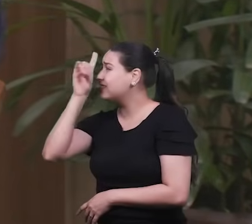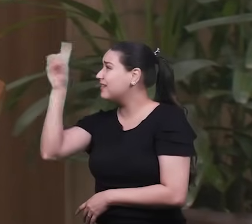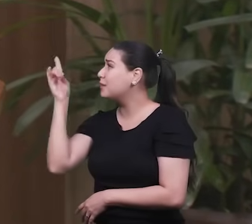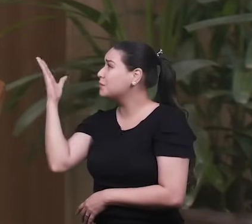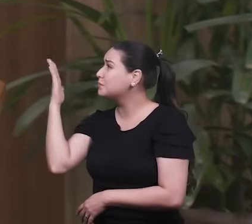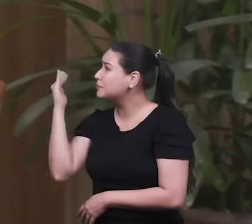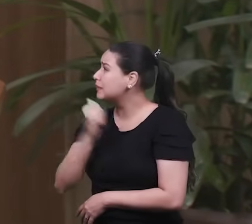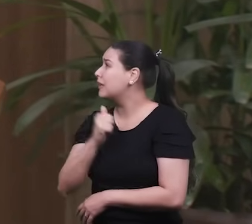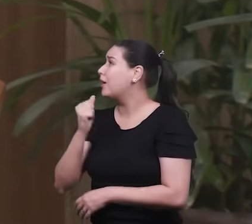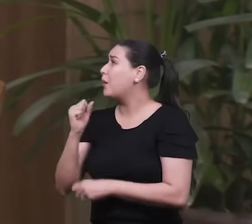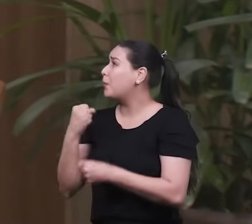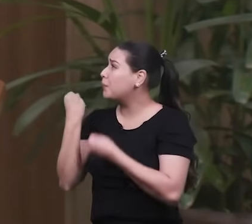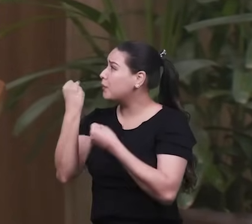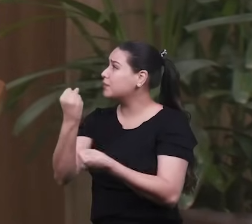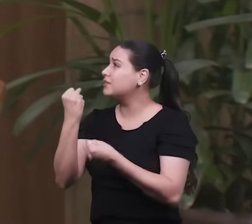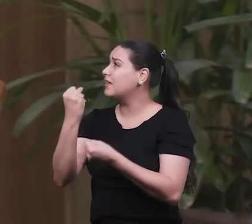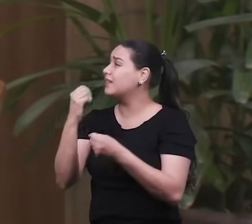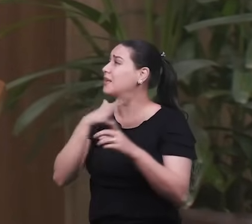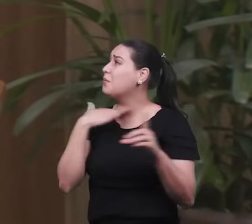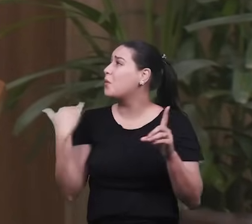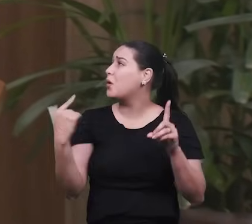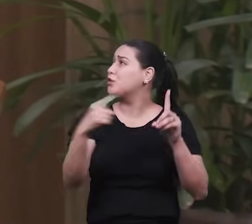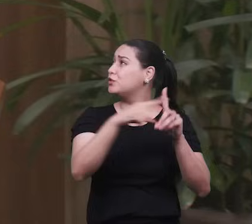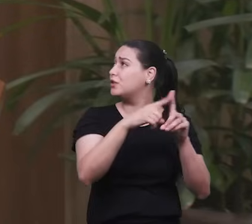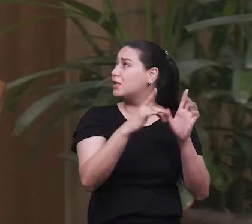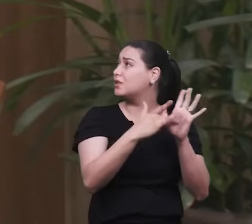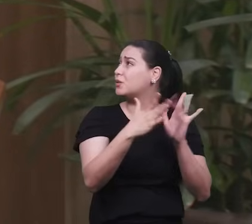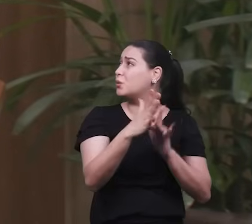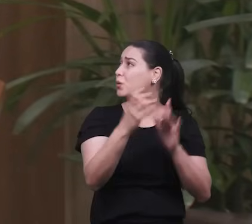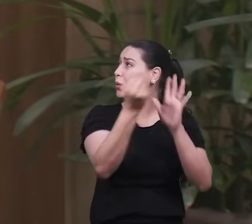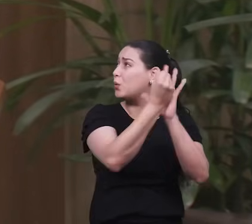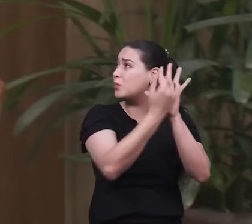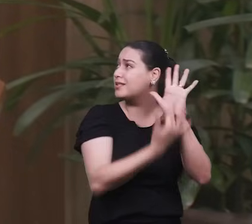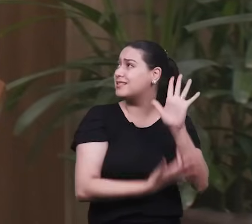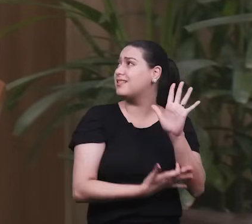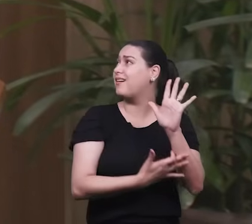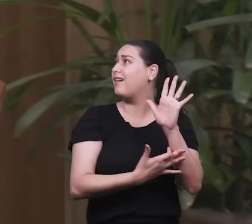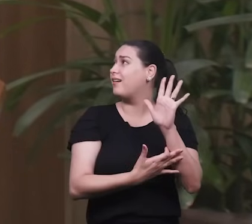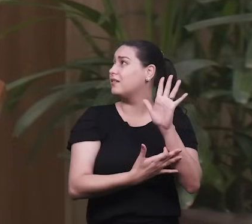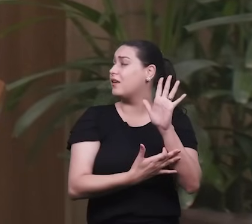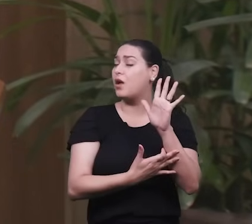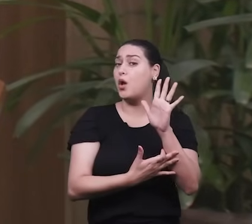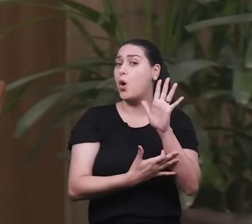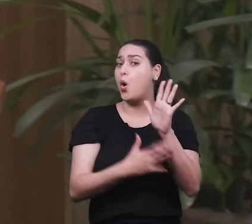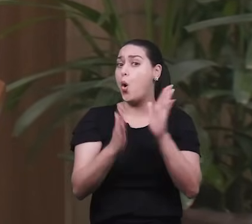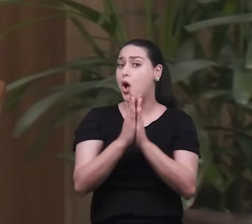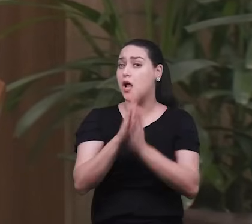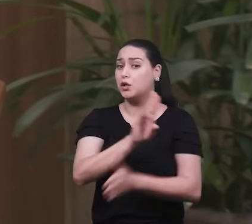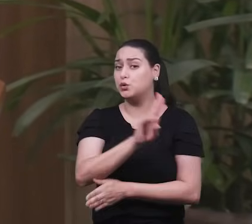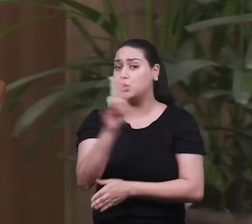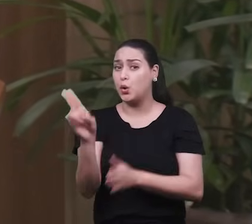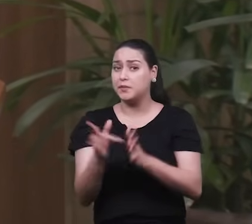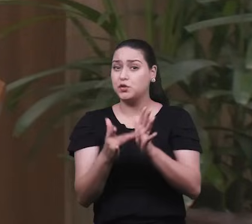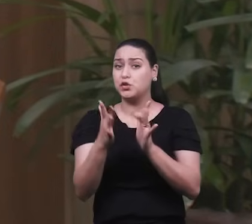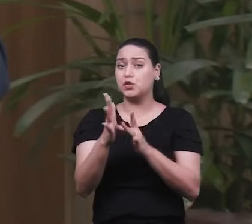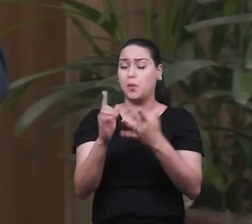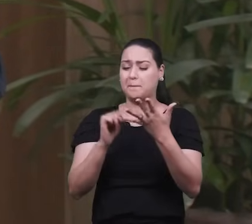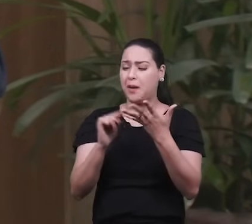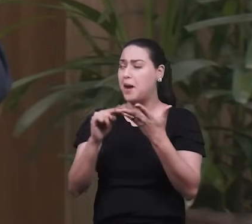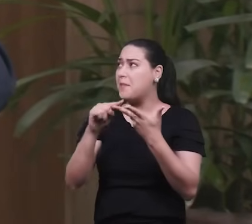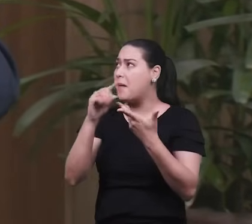Deus, invocando o poder do sacrifício, do sangue que Jesus derramou na cruz, orar em nome de